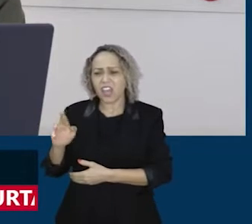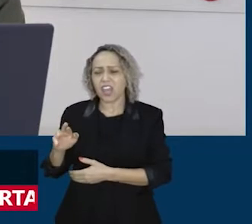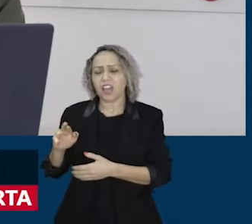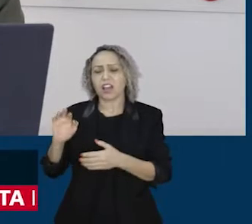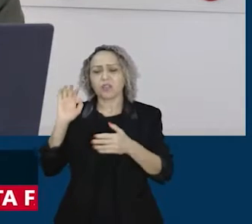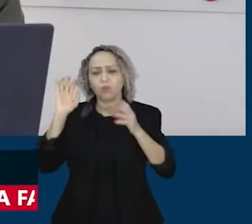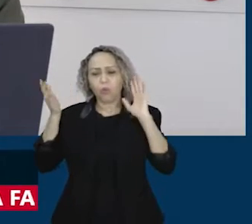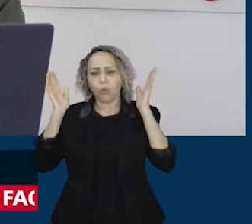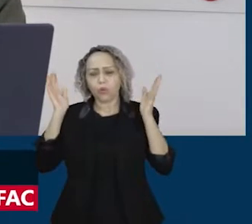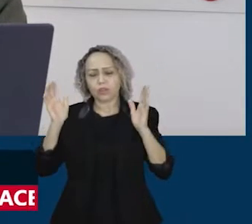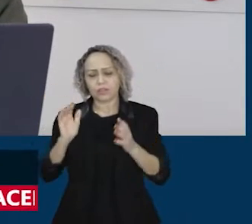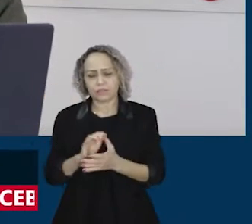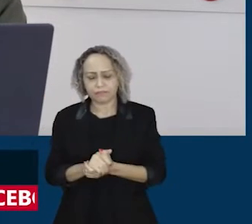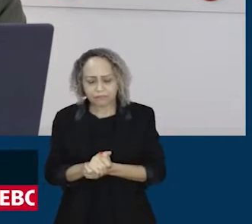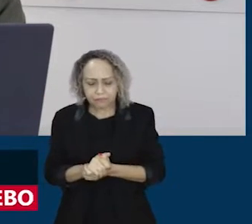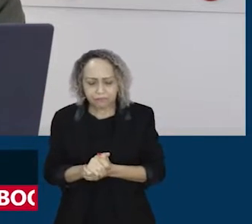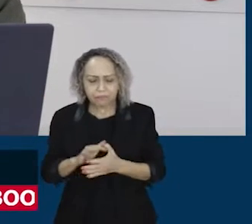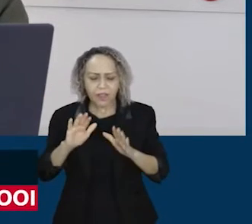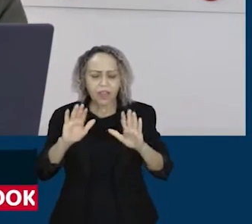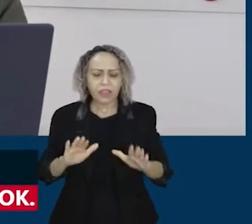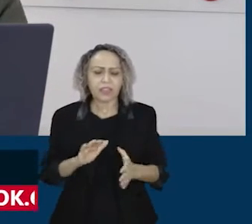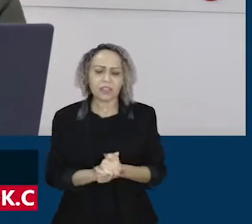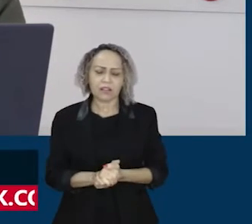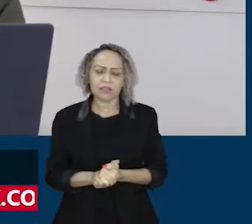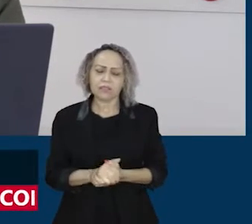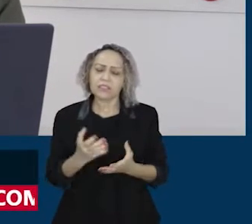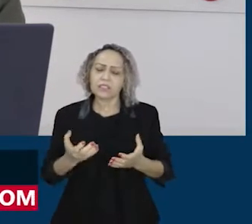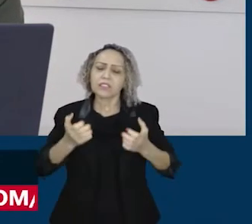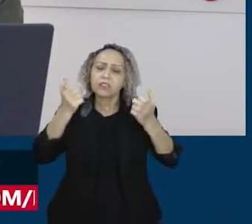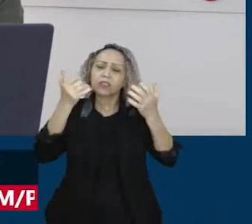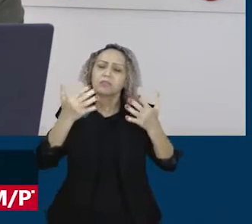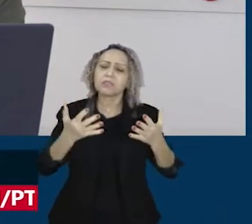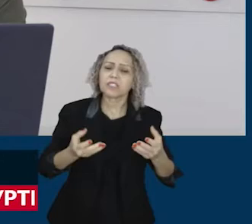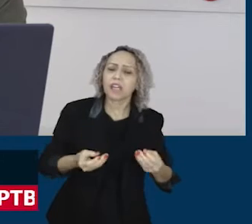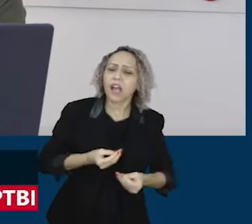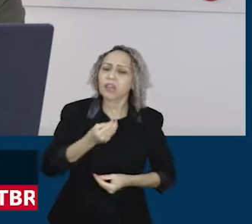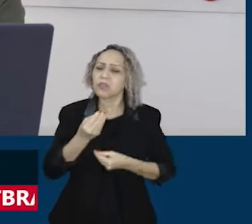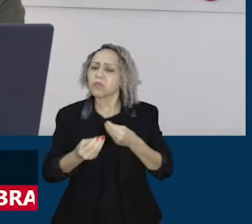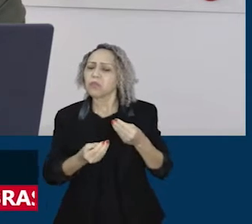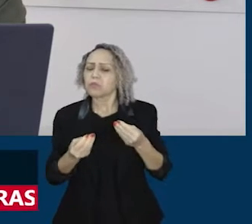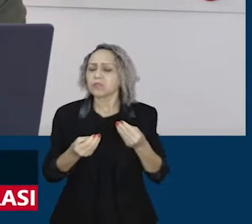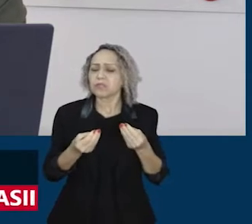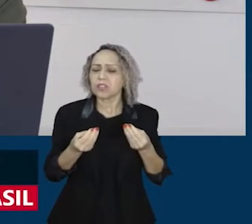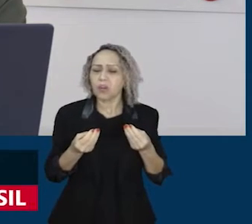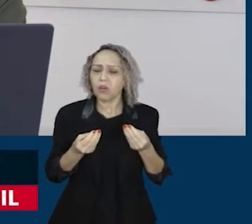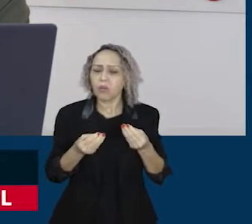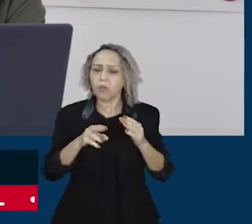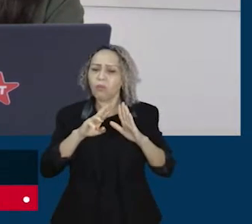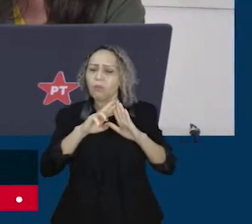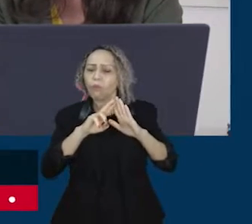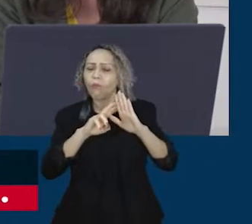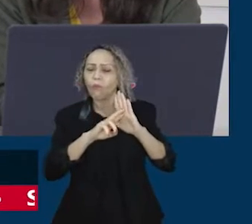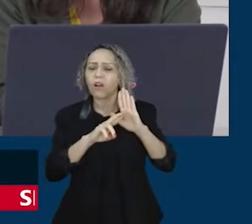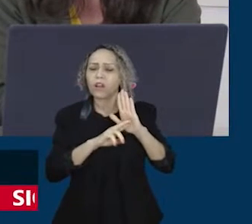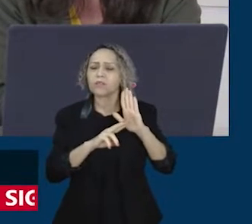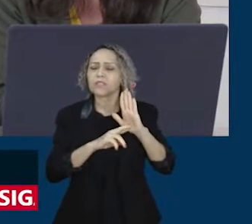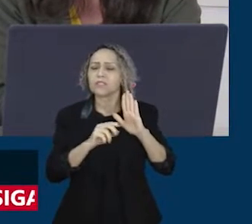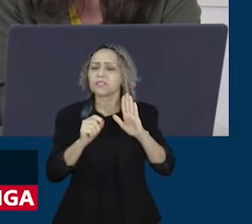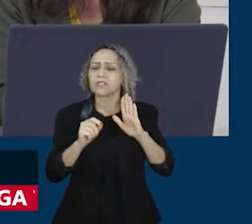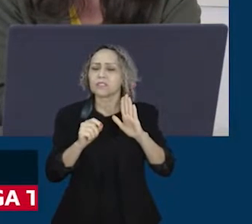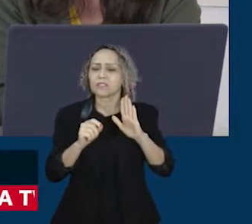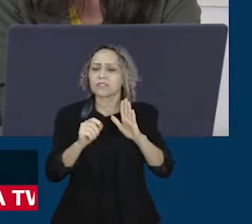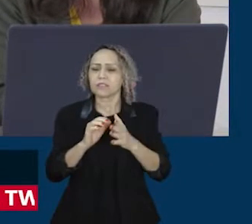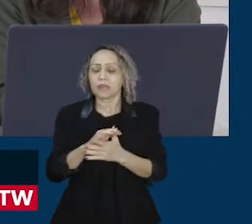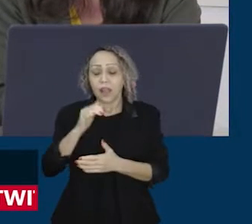baixar, né, para tentar regular esses preços abusivos. Eu queria que o senhor explicasse quais são elas. Veja bem, mais uma vez, esse